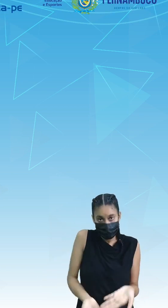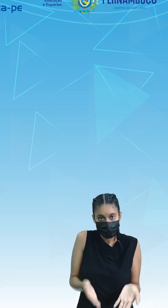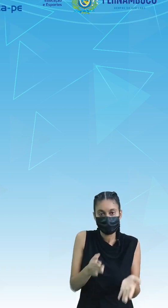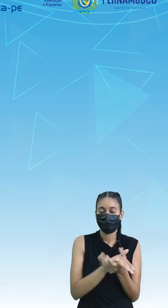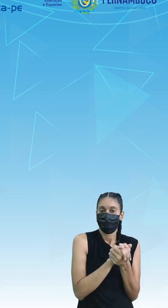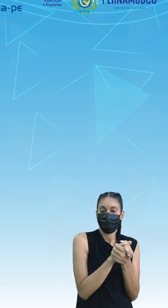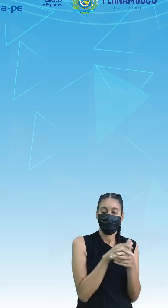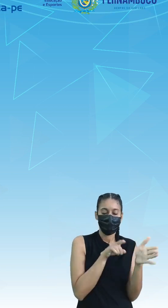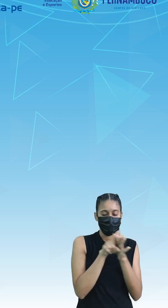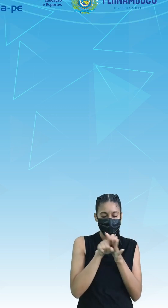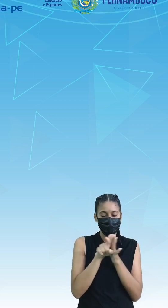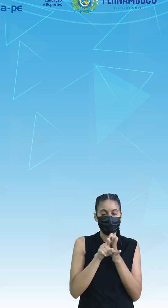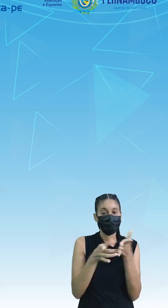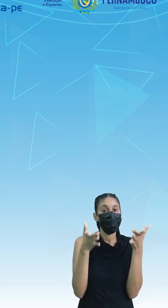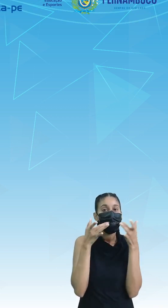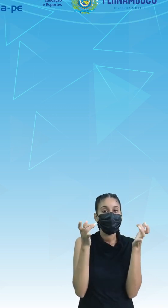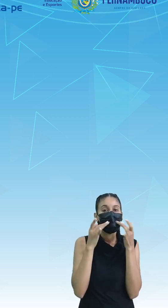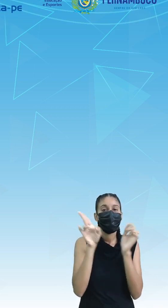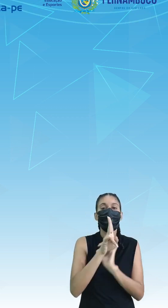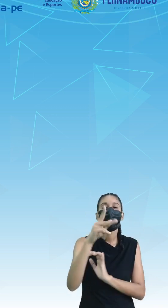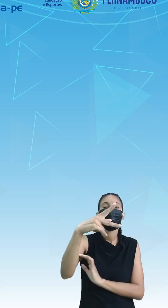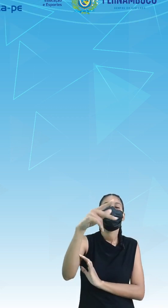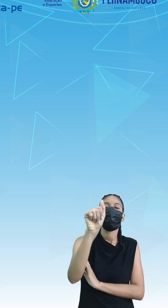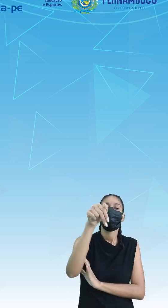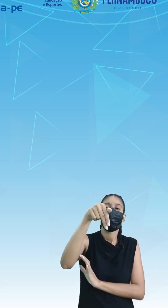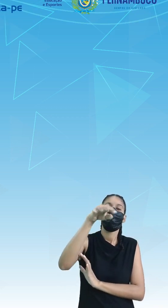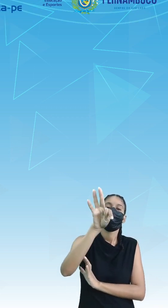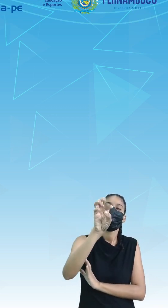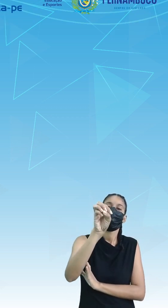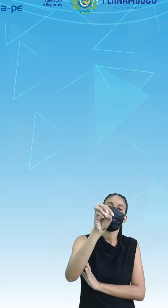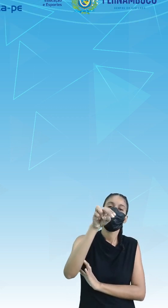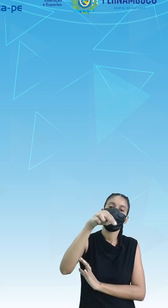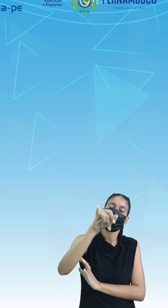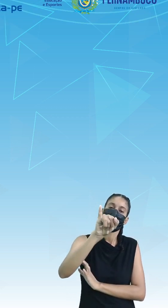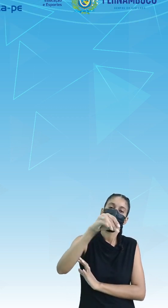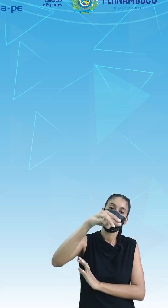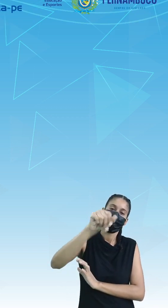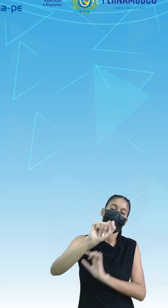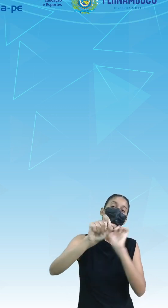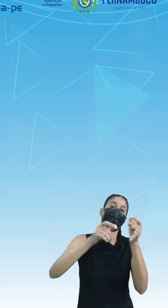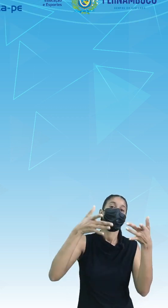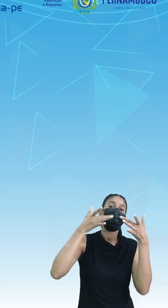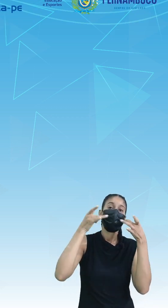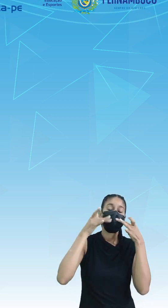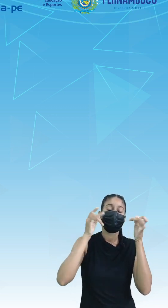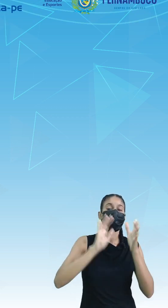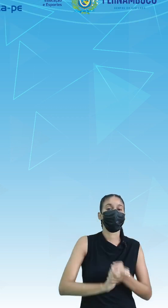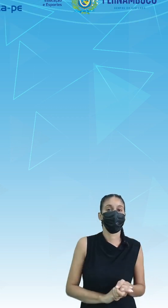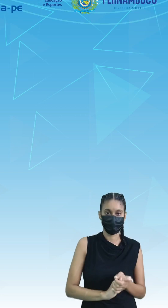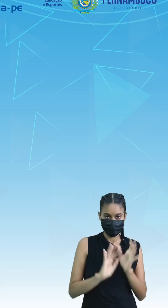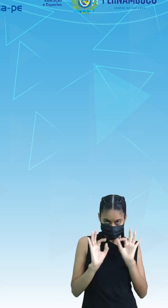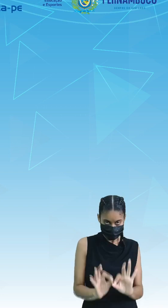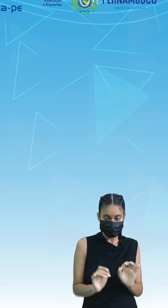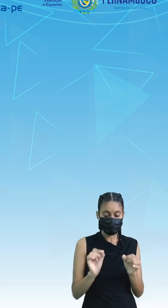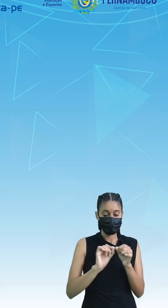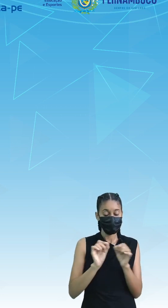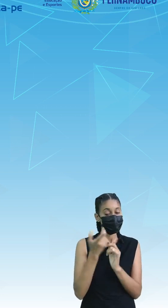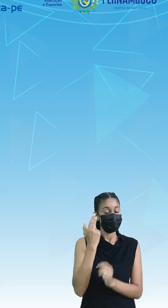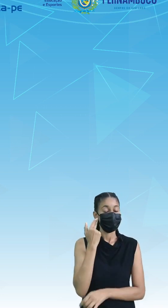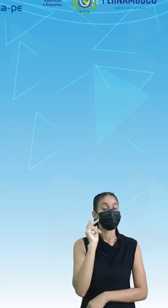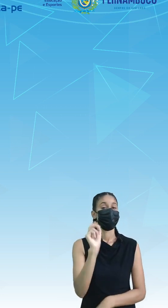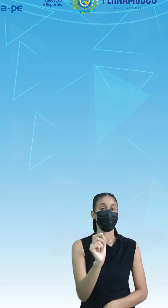forma teatral chamada de pantomima, que é justamente uma peça teatral, certo? Em